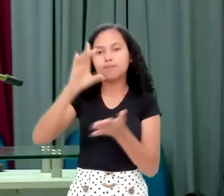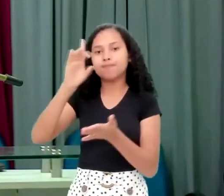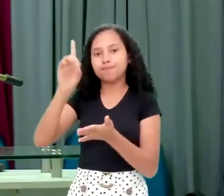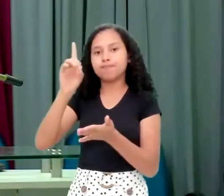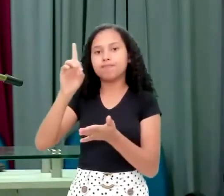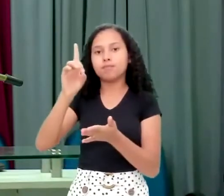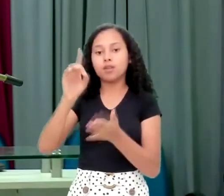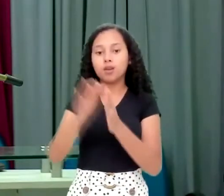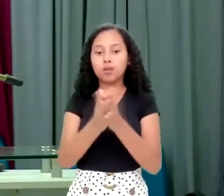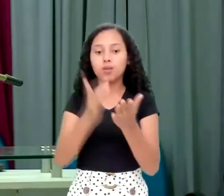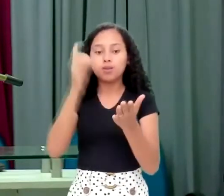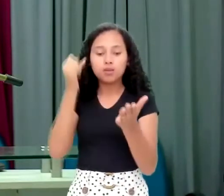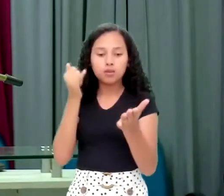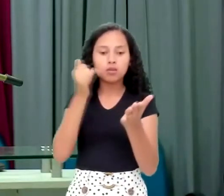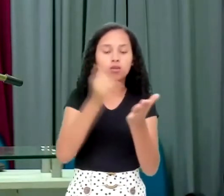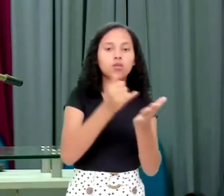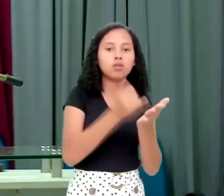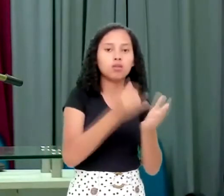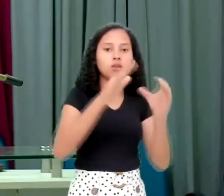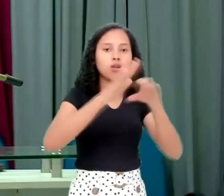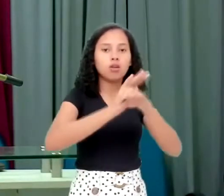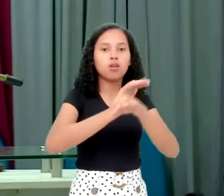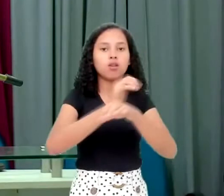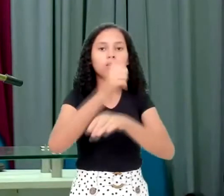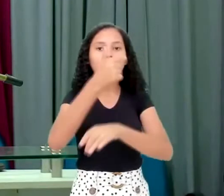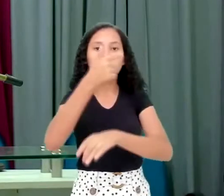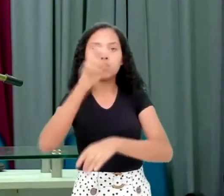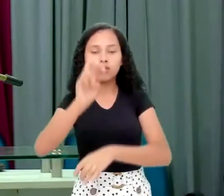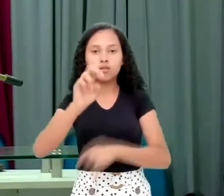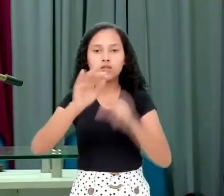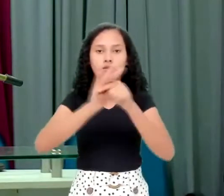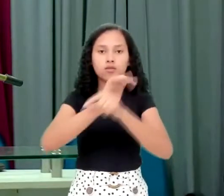A Bíblia diz no capítulo de número 25, versículo 18.